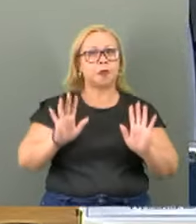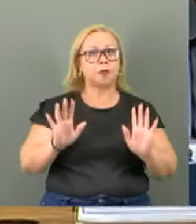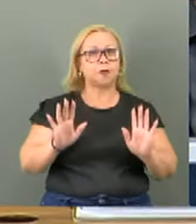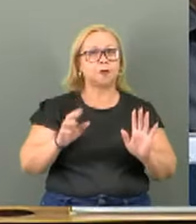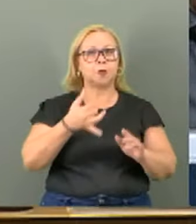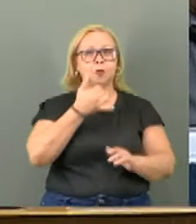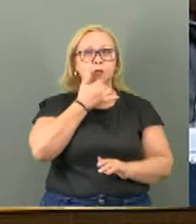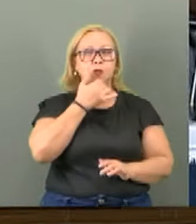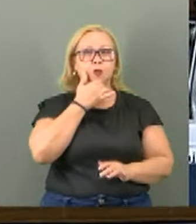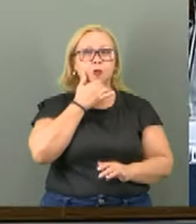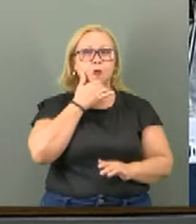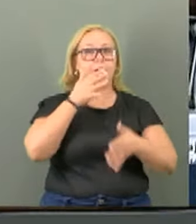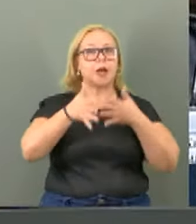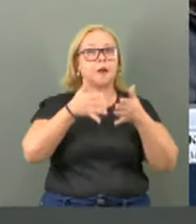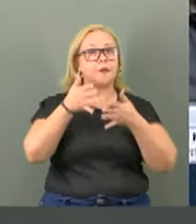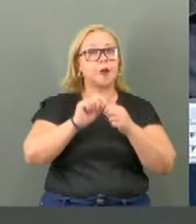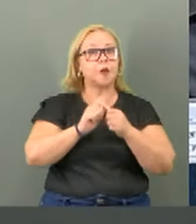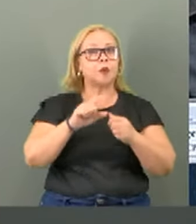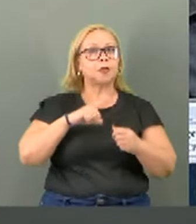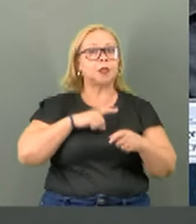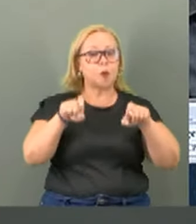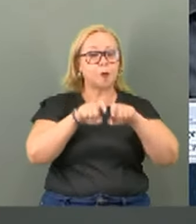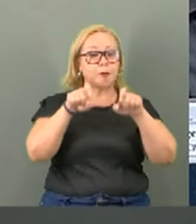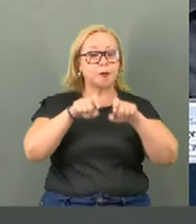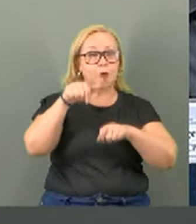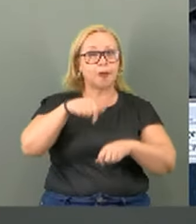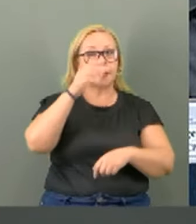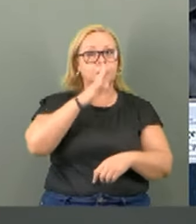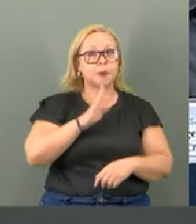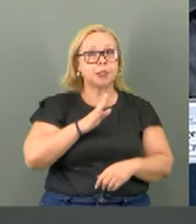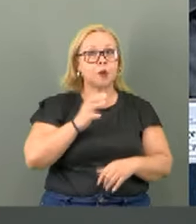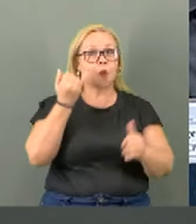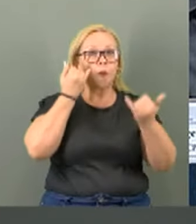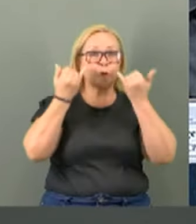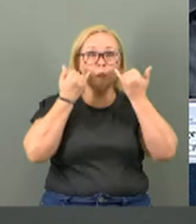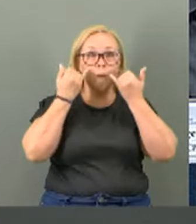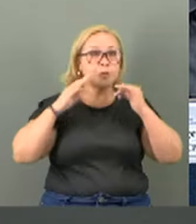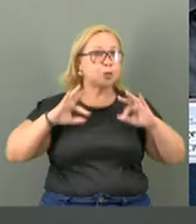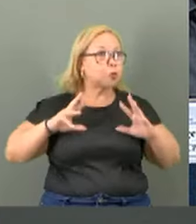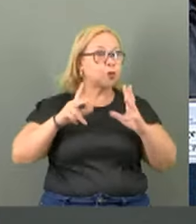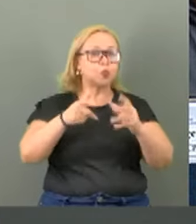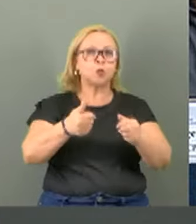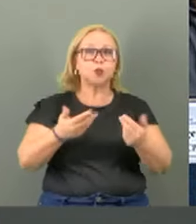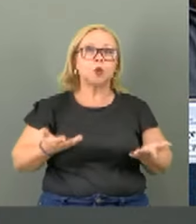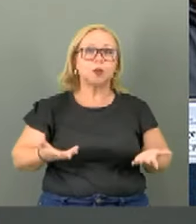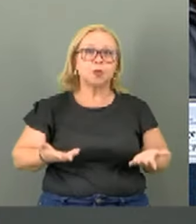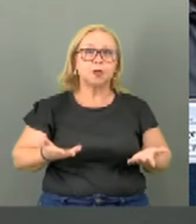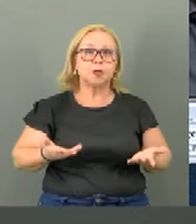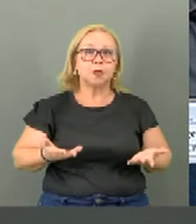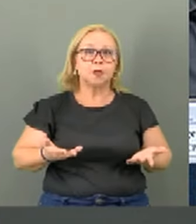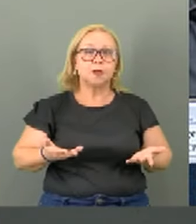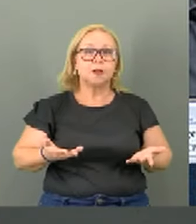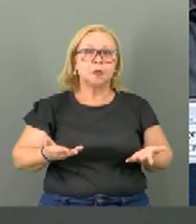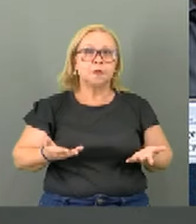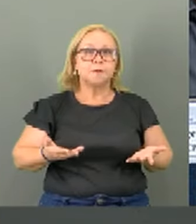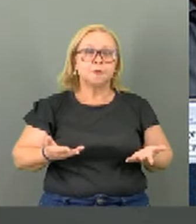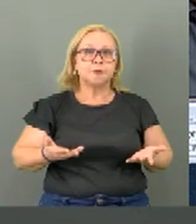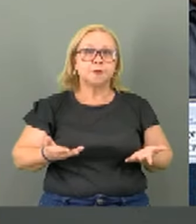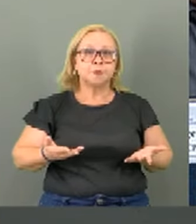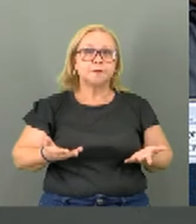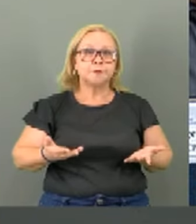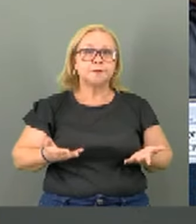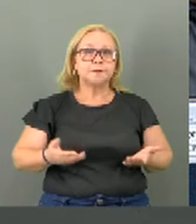ele reportou, inclusive, que ele teria um computador no Brasil, com todas as informações. Então, essas informações sequer estão fora, né, do